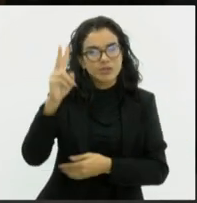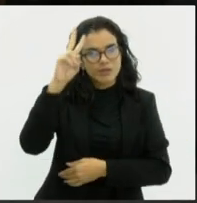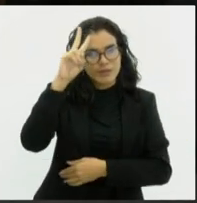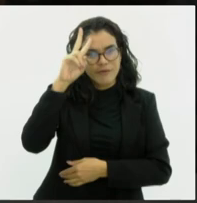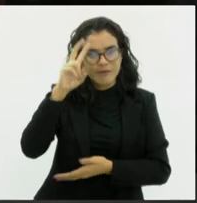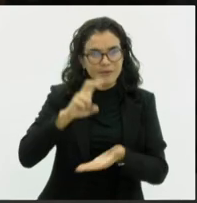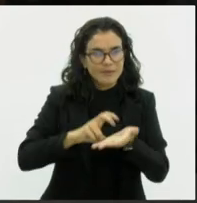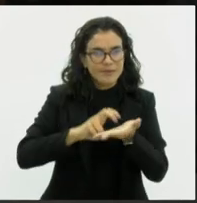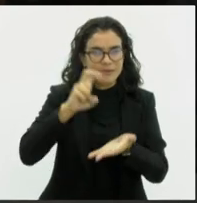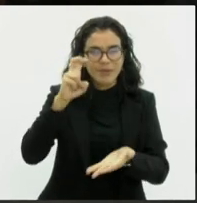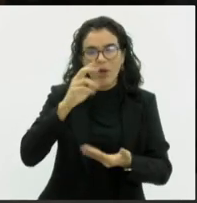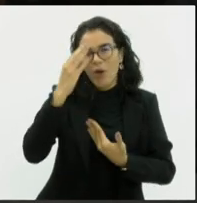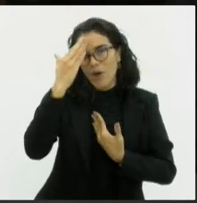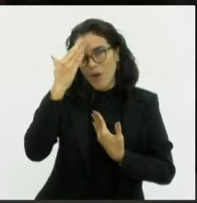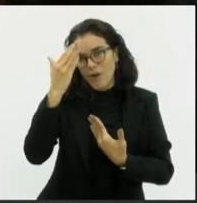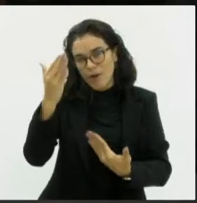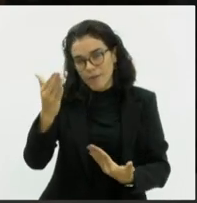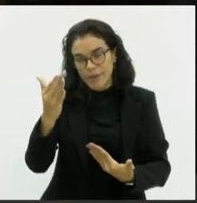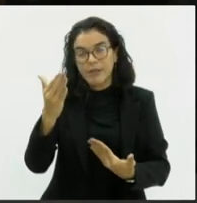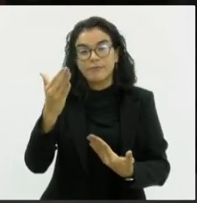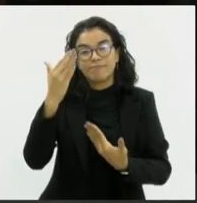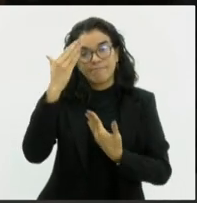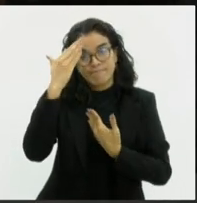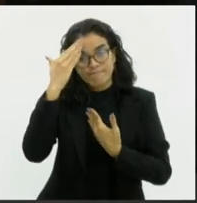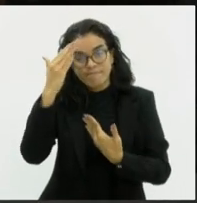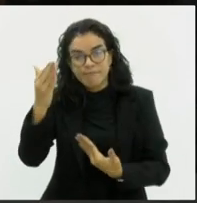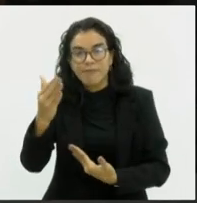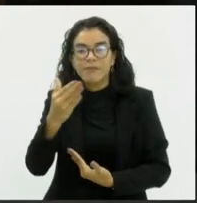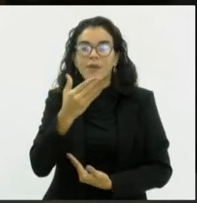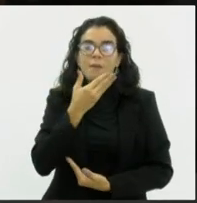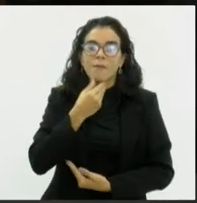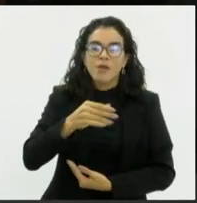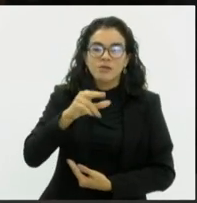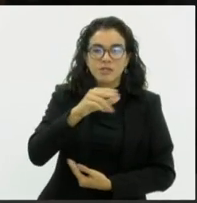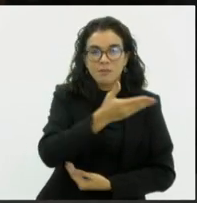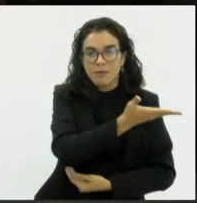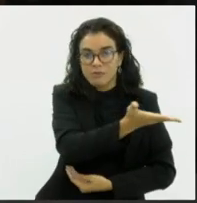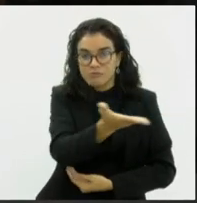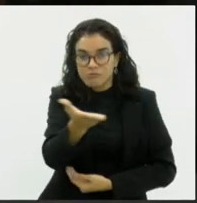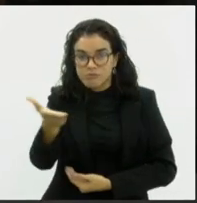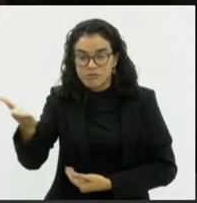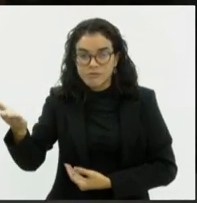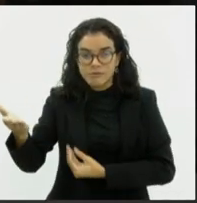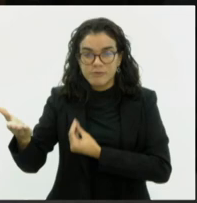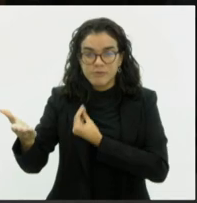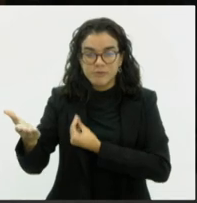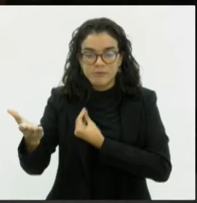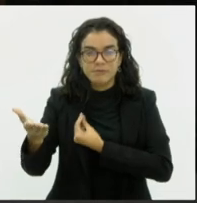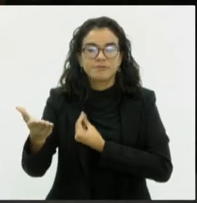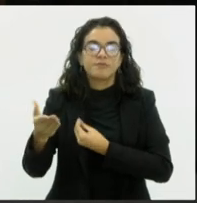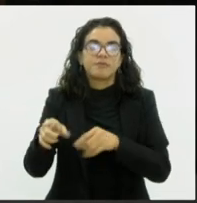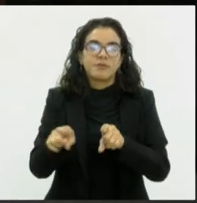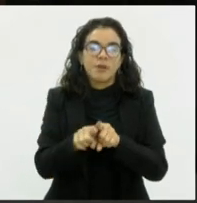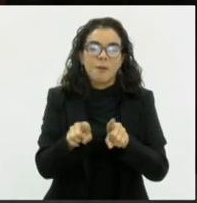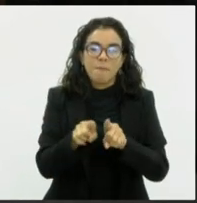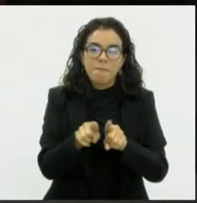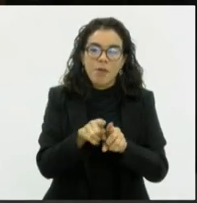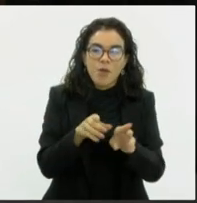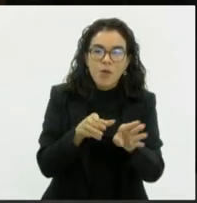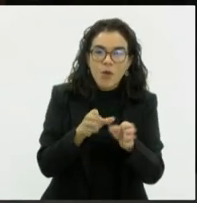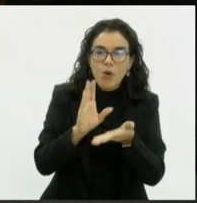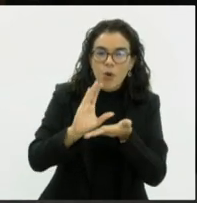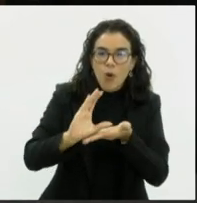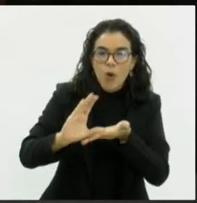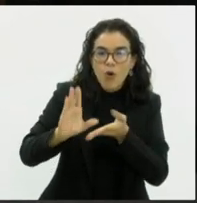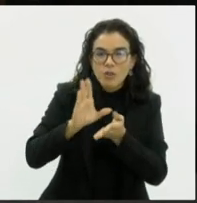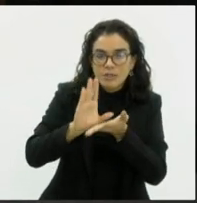e meu muito obrigado. Agradeço aos meus irmãos aqui presentes, nosso nobre conselheiro Domingos